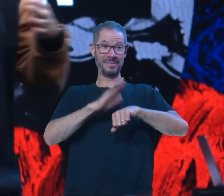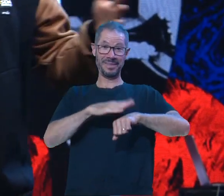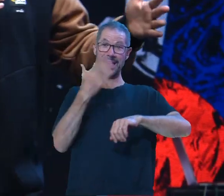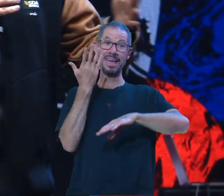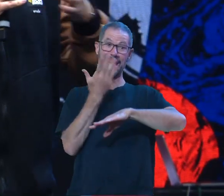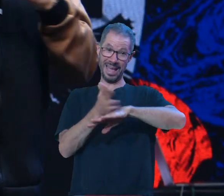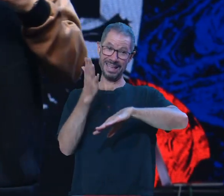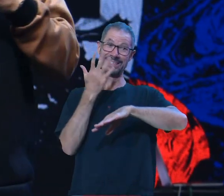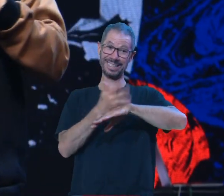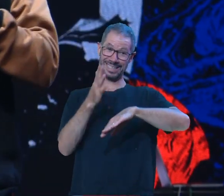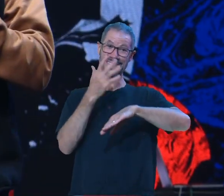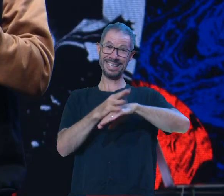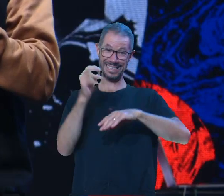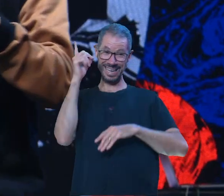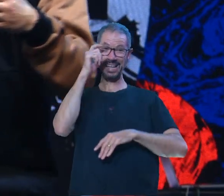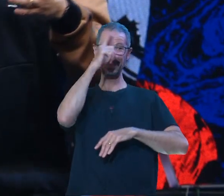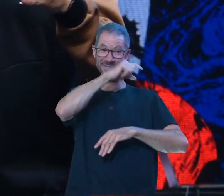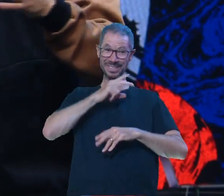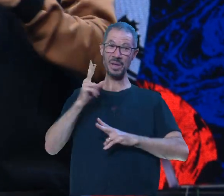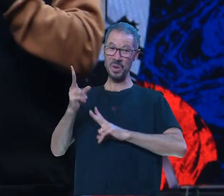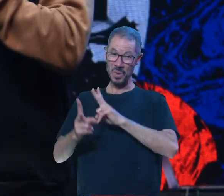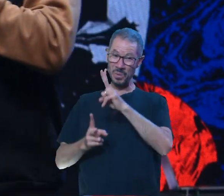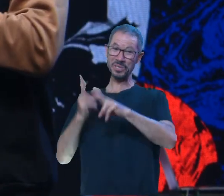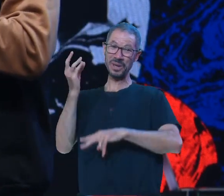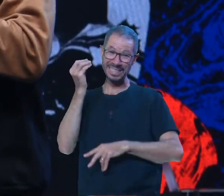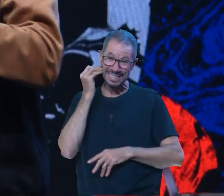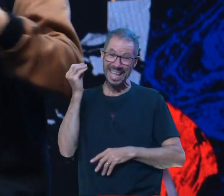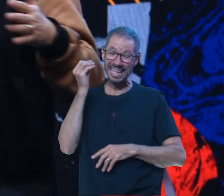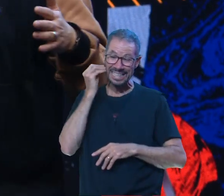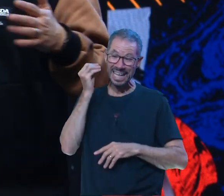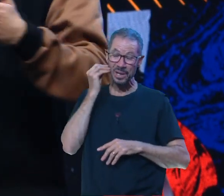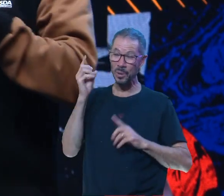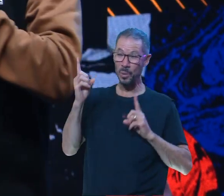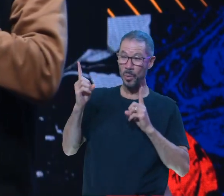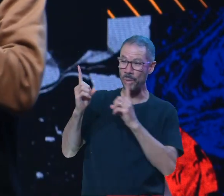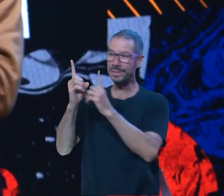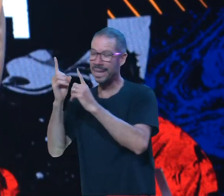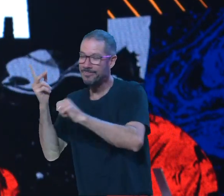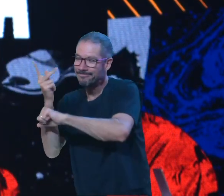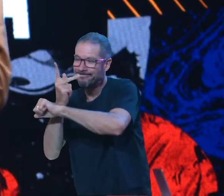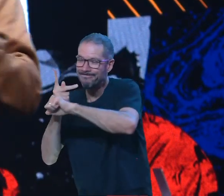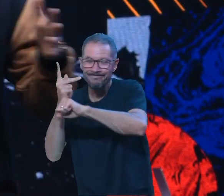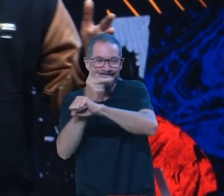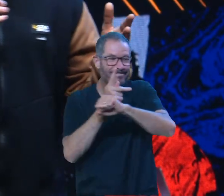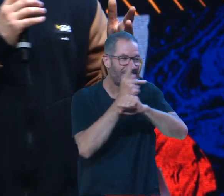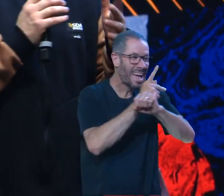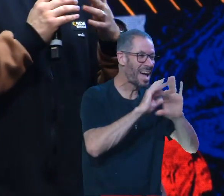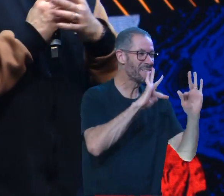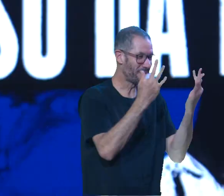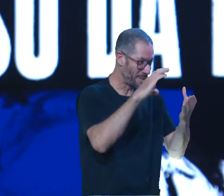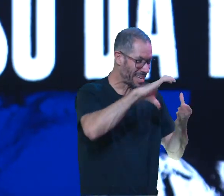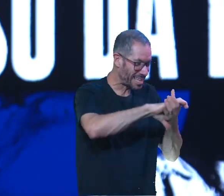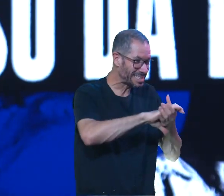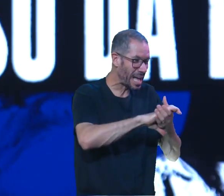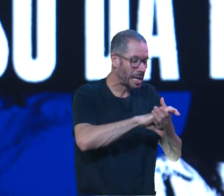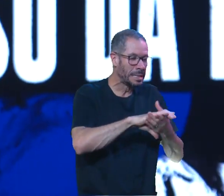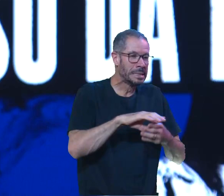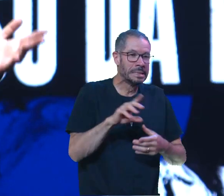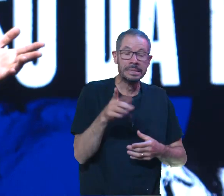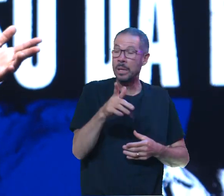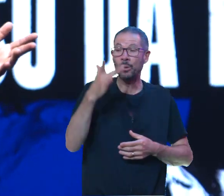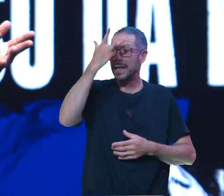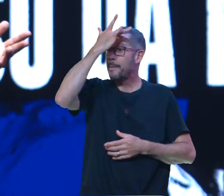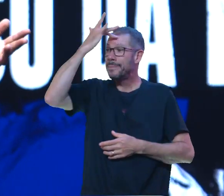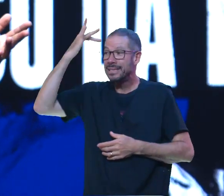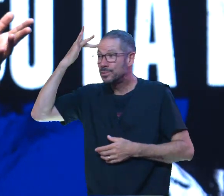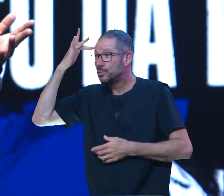viver o processo, enquanto você continua tentando encontrar alguém, enquanto você quer formar uma família, mas parece que não tem mais pessoas por ir